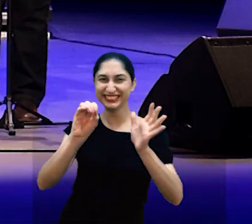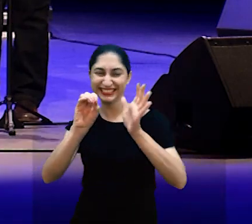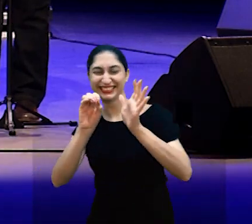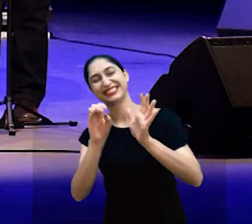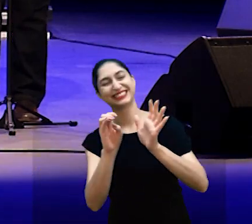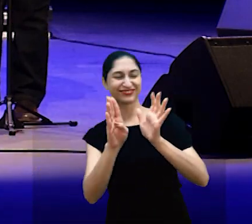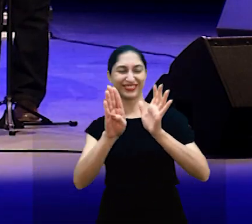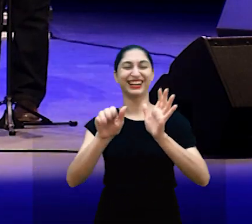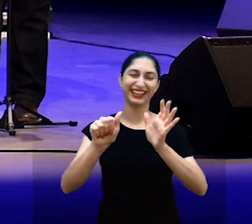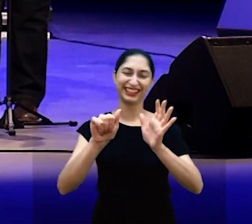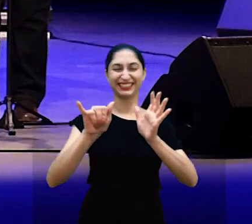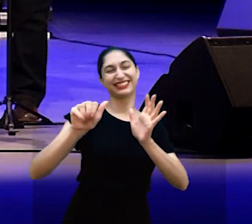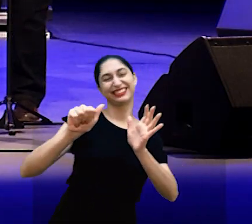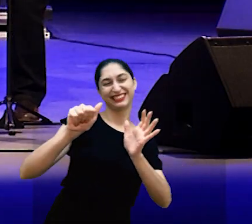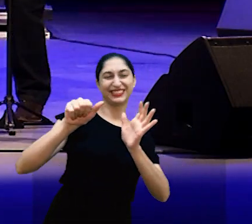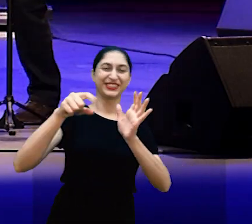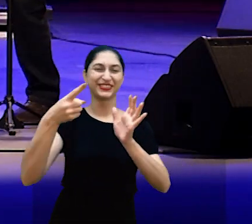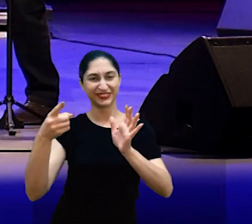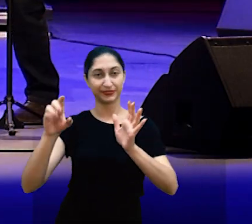baião,